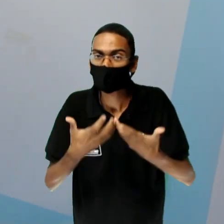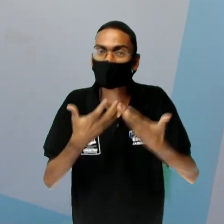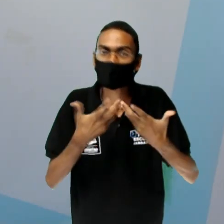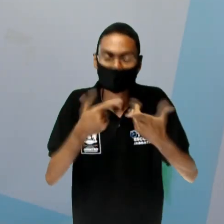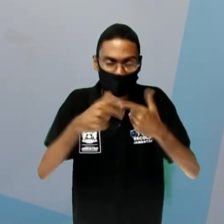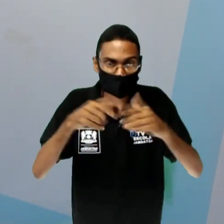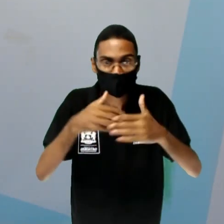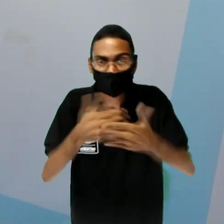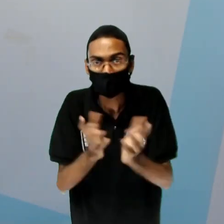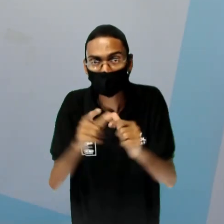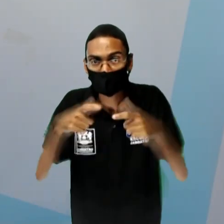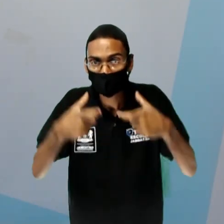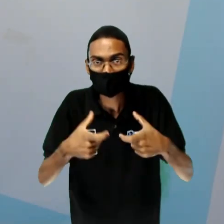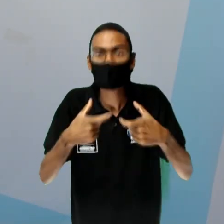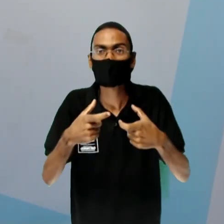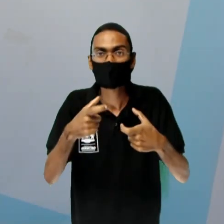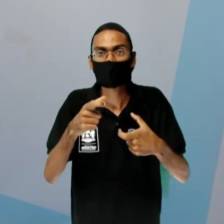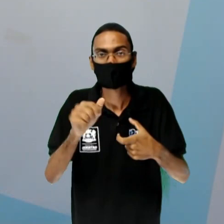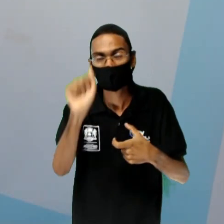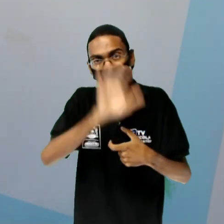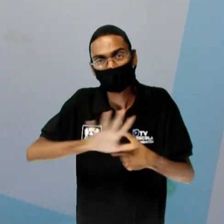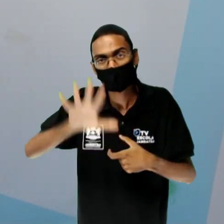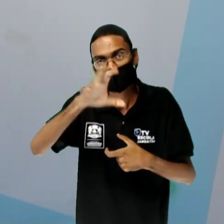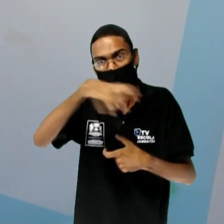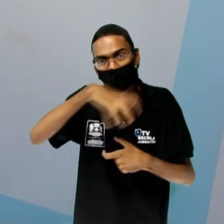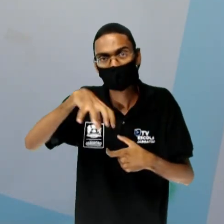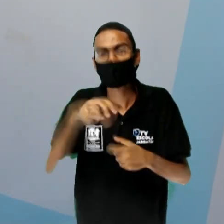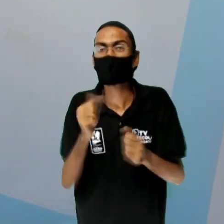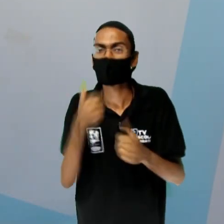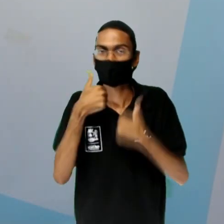asiático. Beleza, pessoal? Tamo junto.